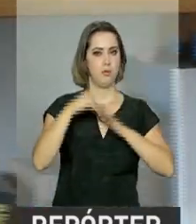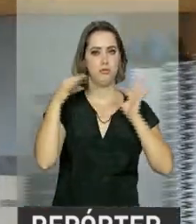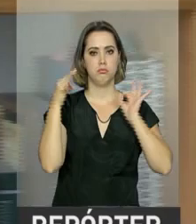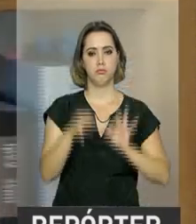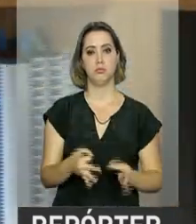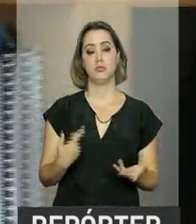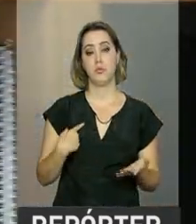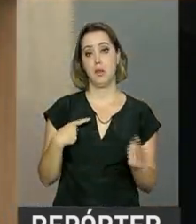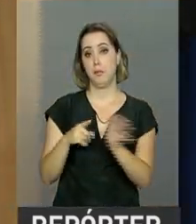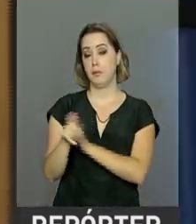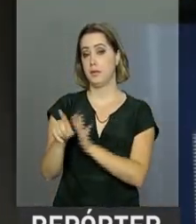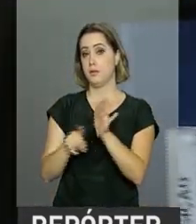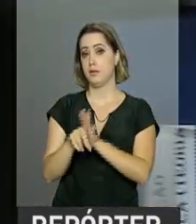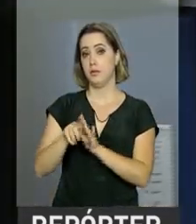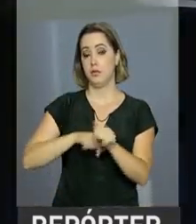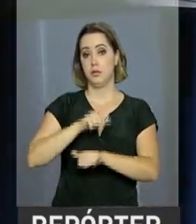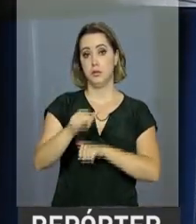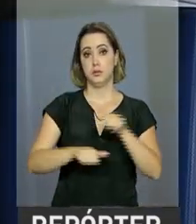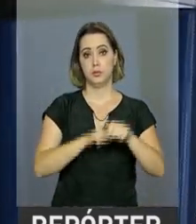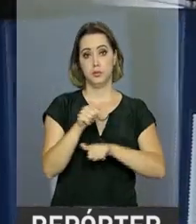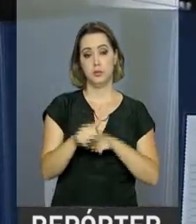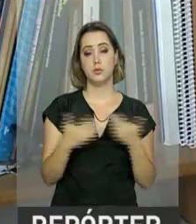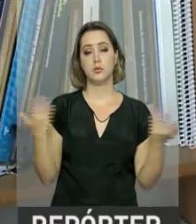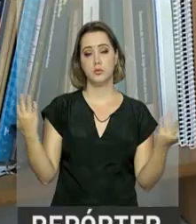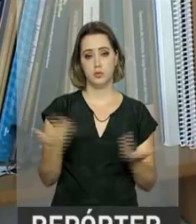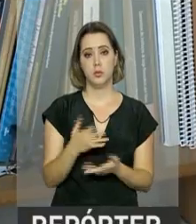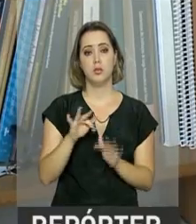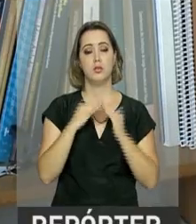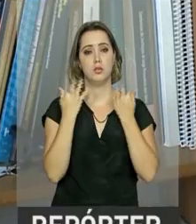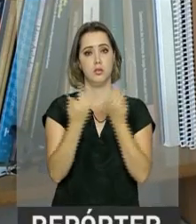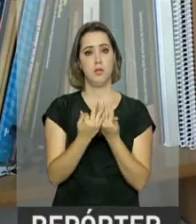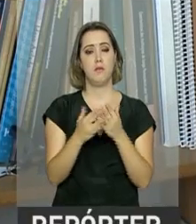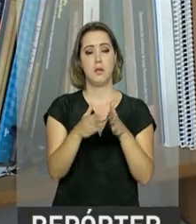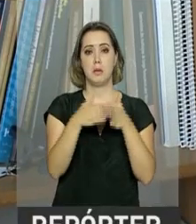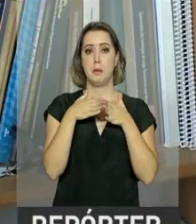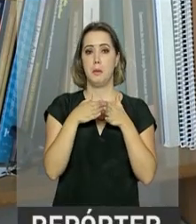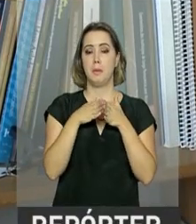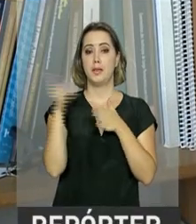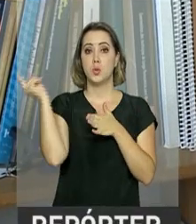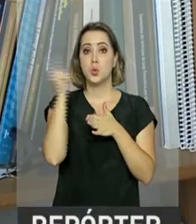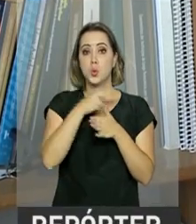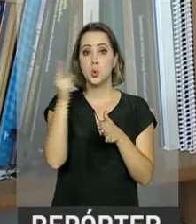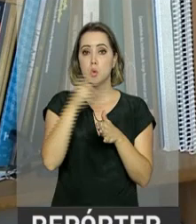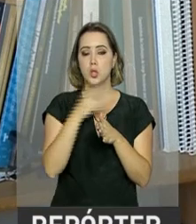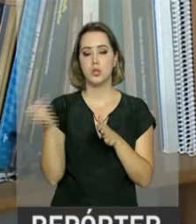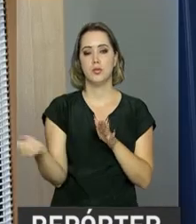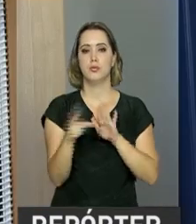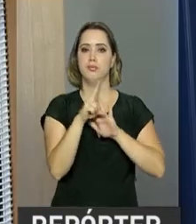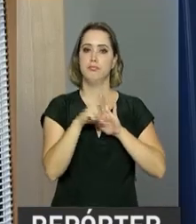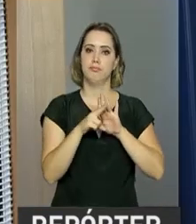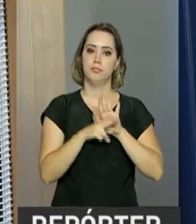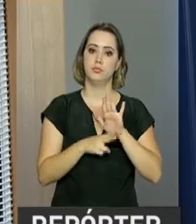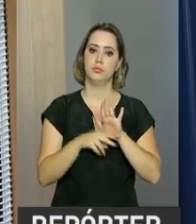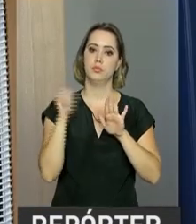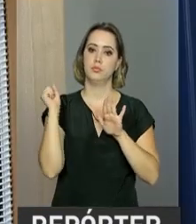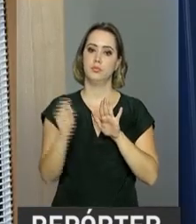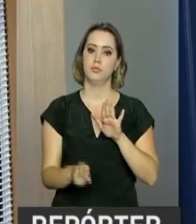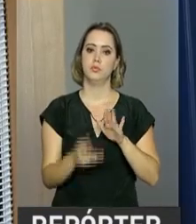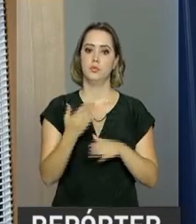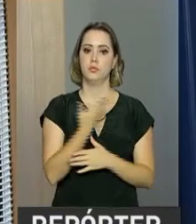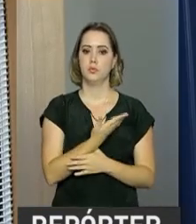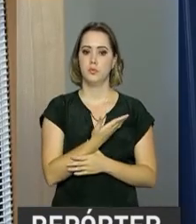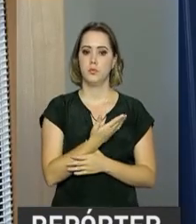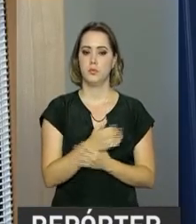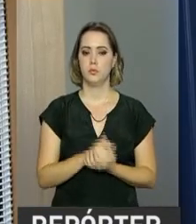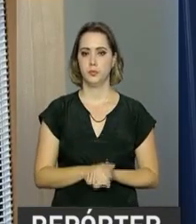pesquisadora a mudança na configuração familiar do brasileiro pede urgência por uma reforma na Previdência Quanto mais demorar